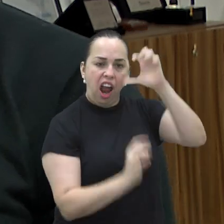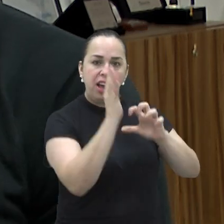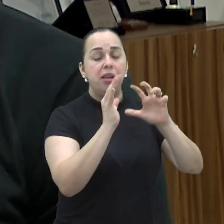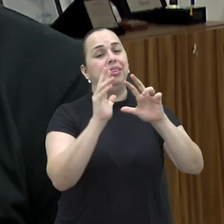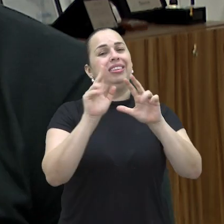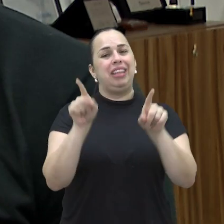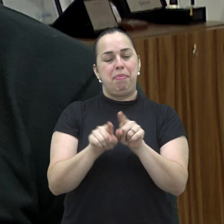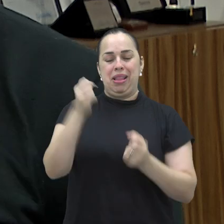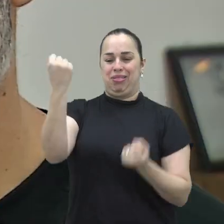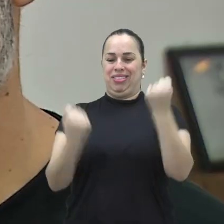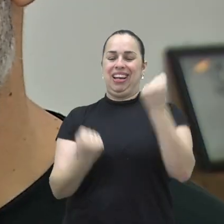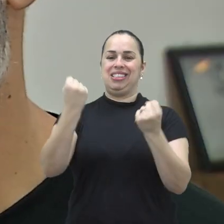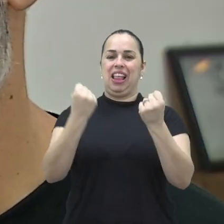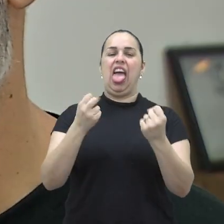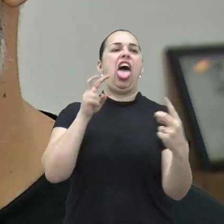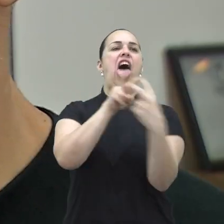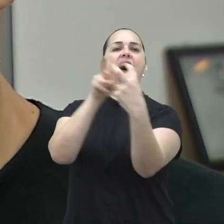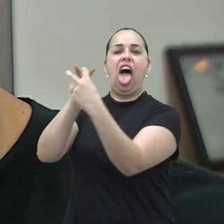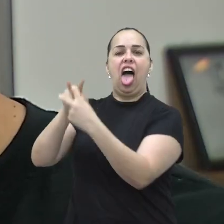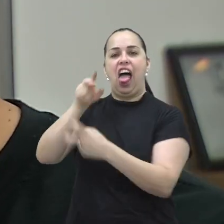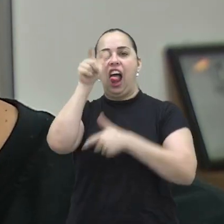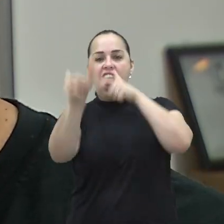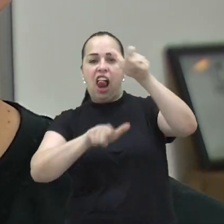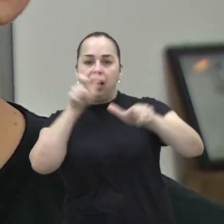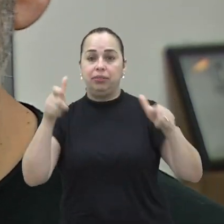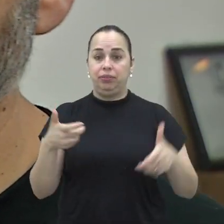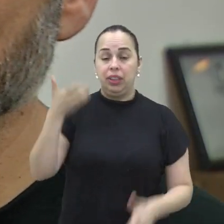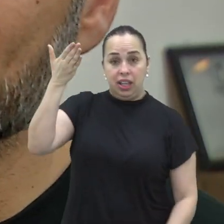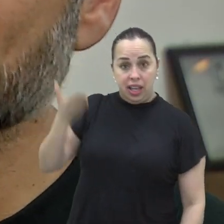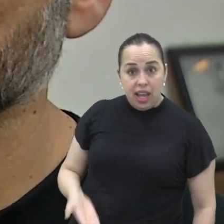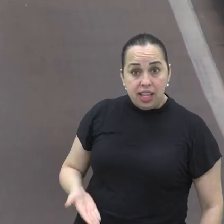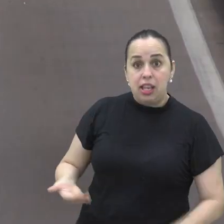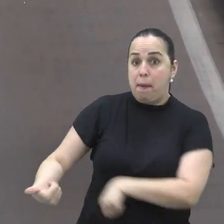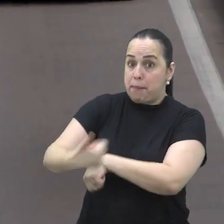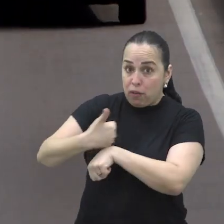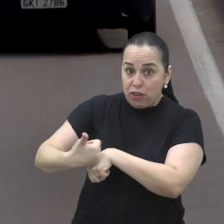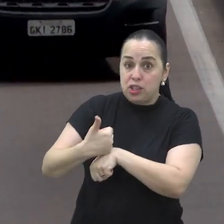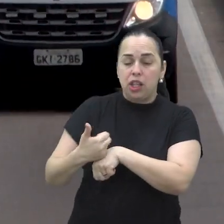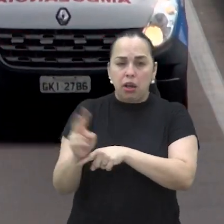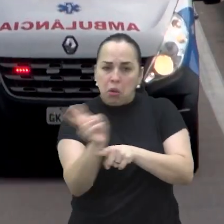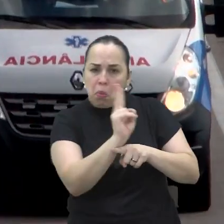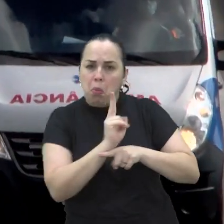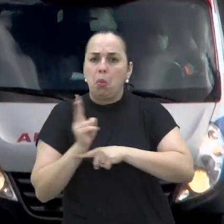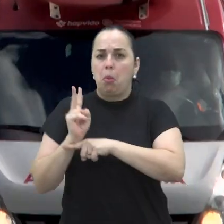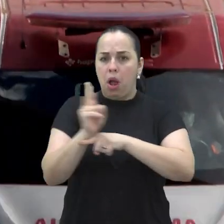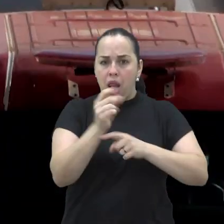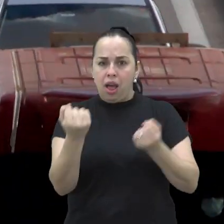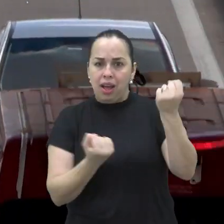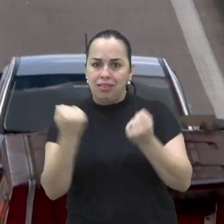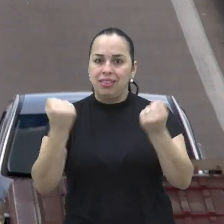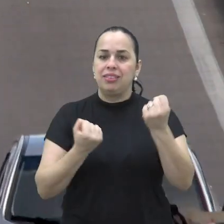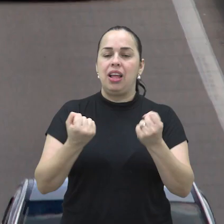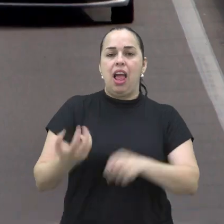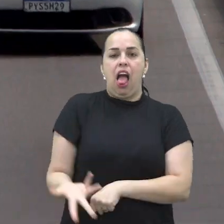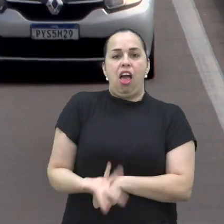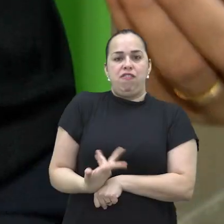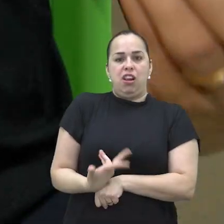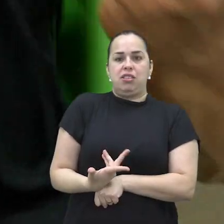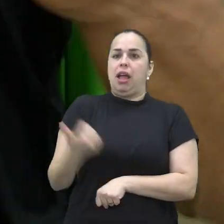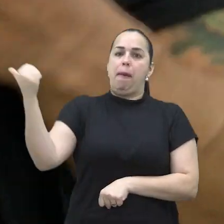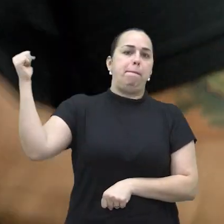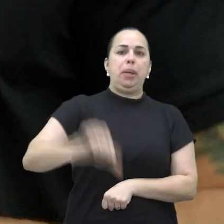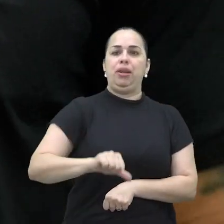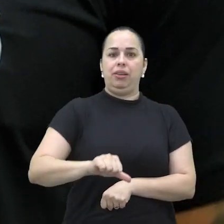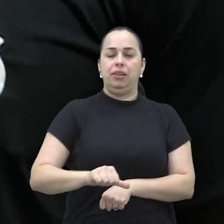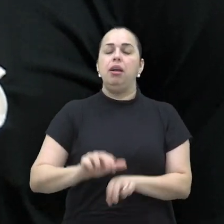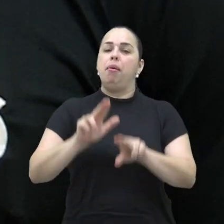sido levado para o trânsito. De acordo com este especialista de trânsito, a velocidade é a principal vilã dos acidentes.